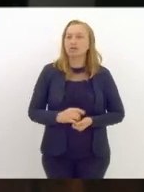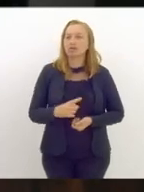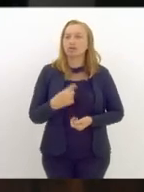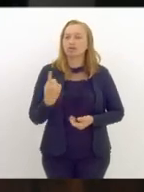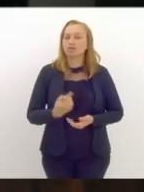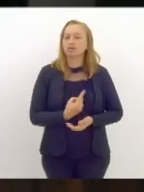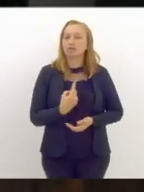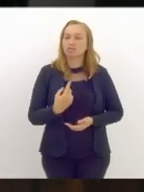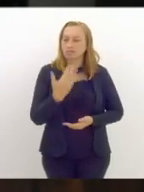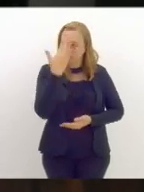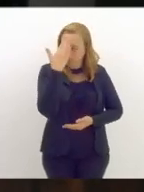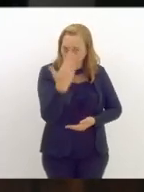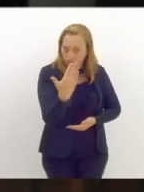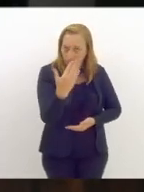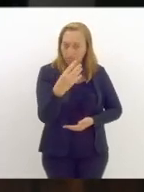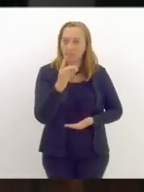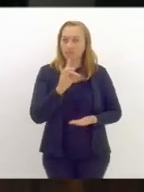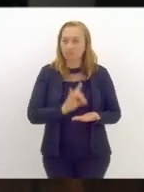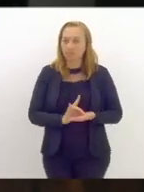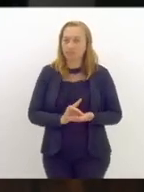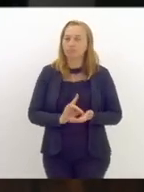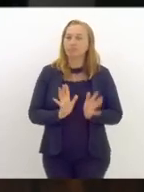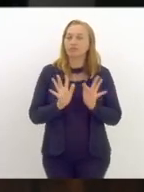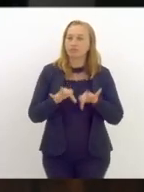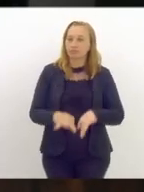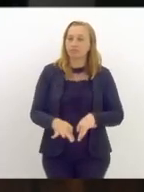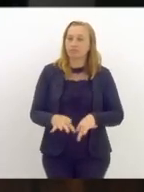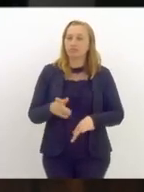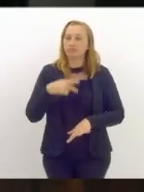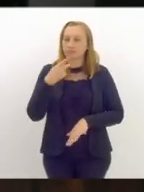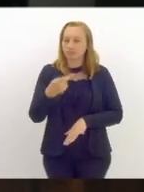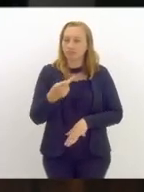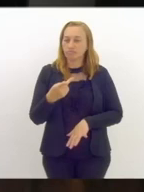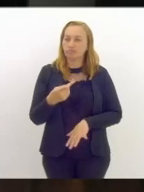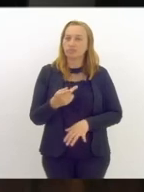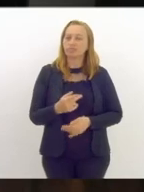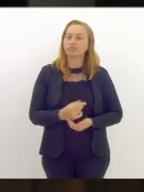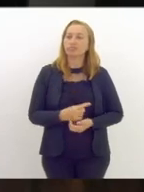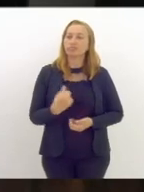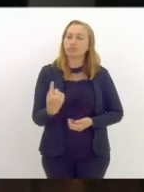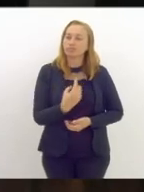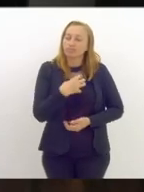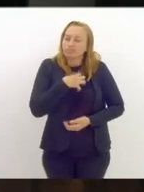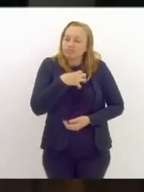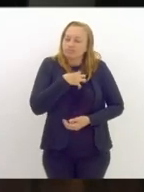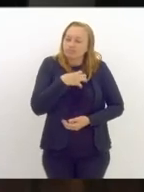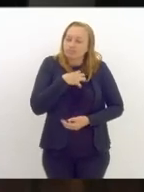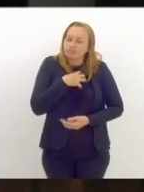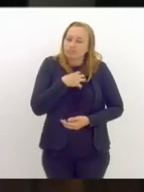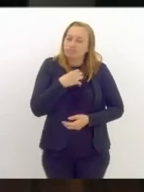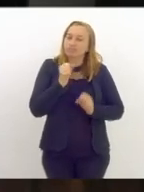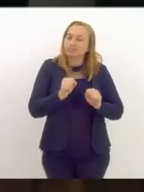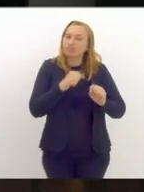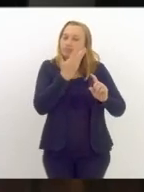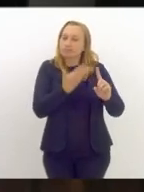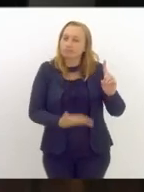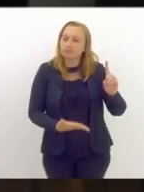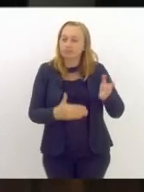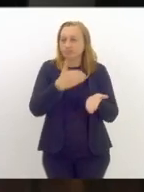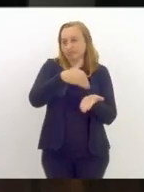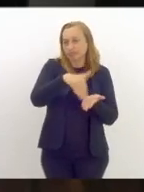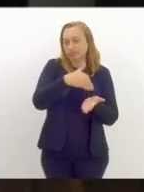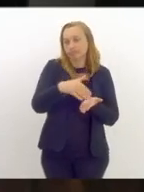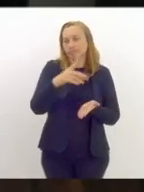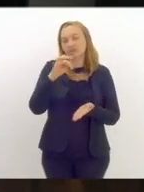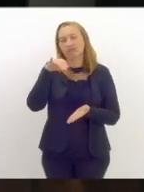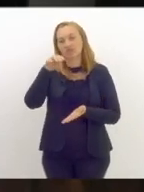mais sinceros agradecimentos. Concluo a minha fala reafirmando que nós nos sentimos gratificados em poder homenagear o secretário